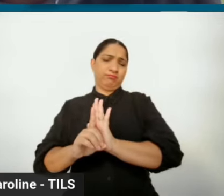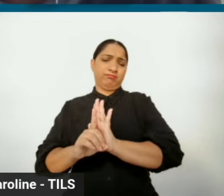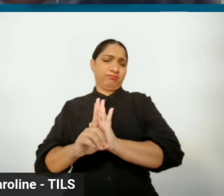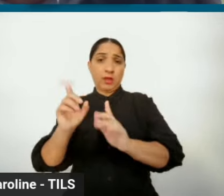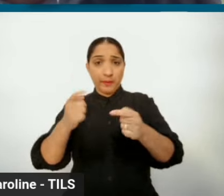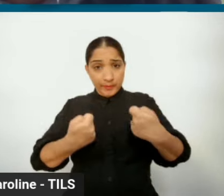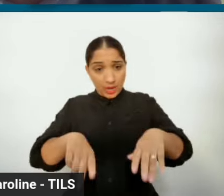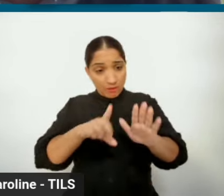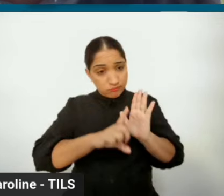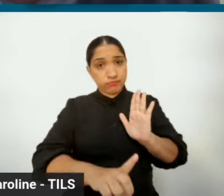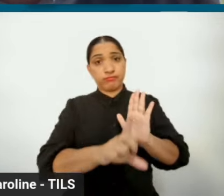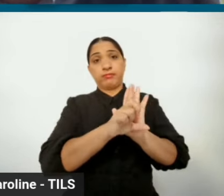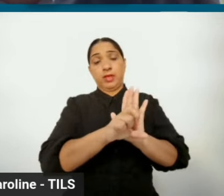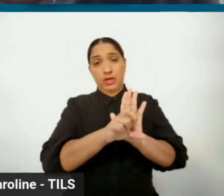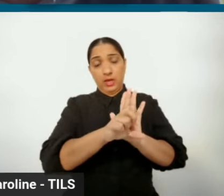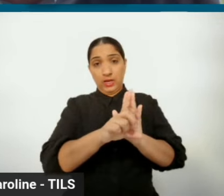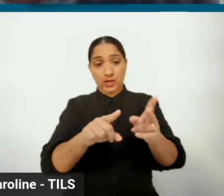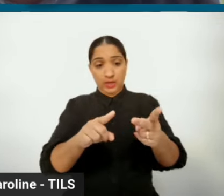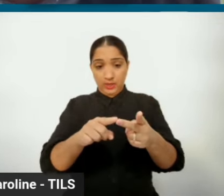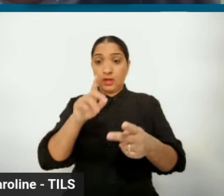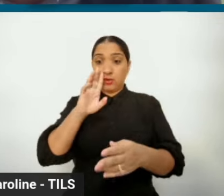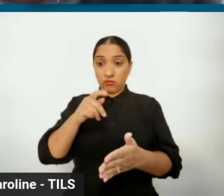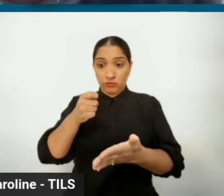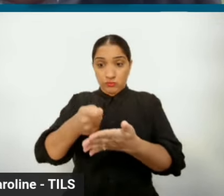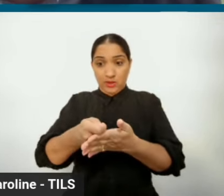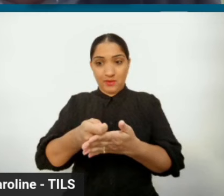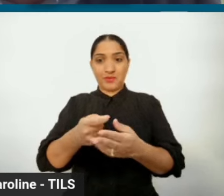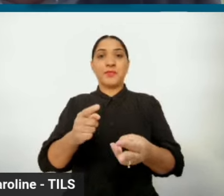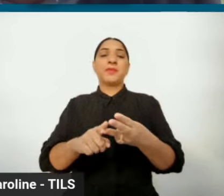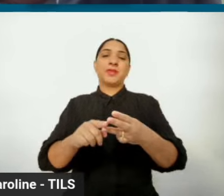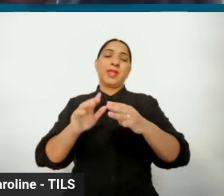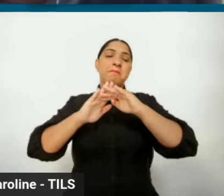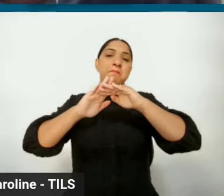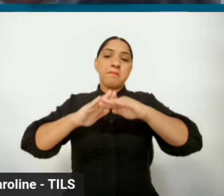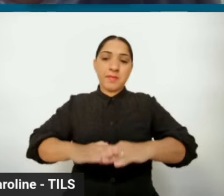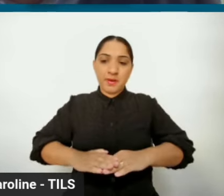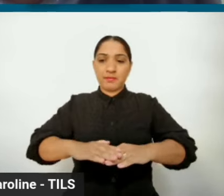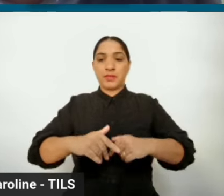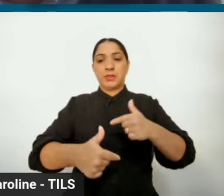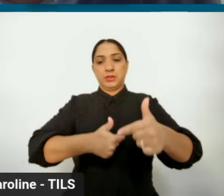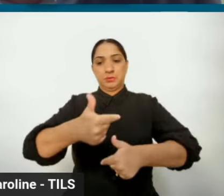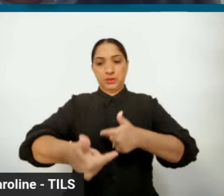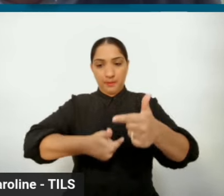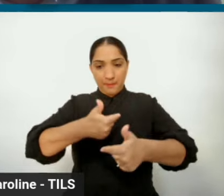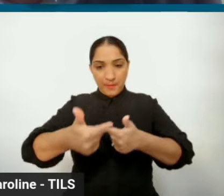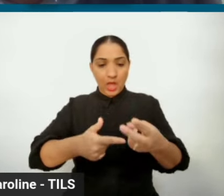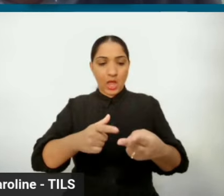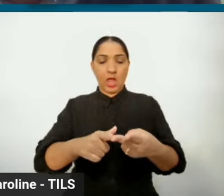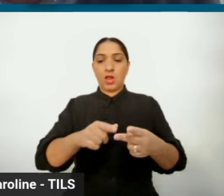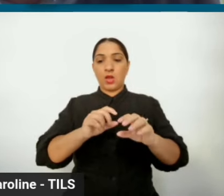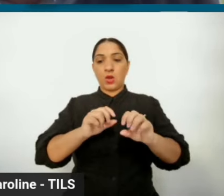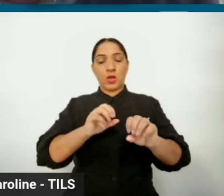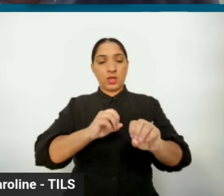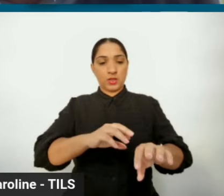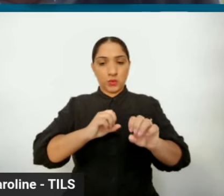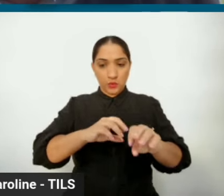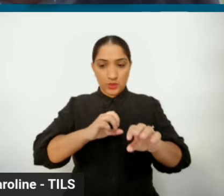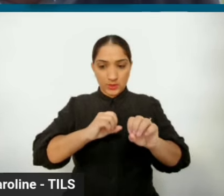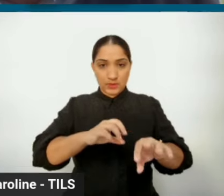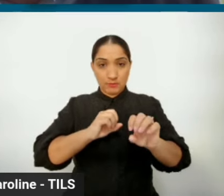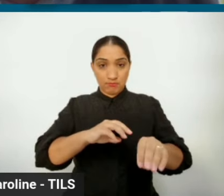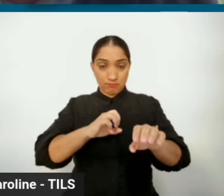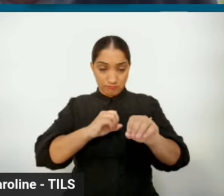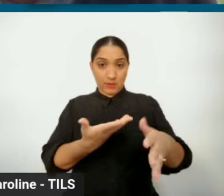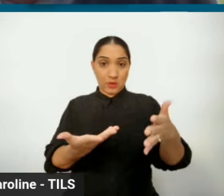ter ações para garantir a permanência das pessoas com deficiência no trabalho e também na própria